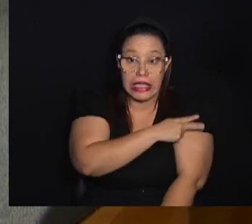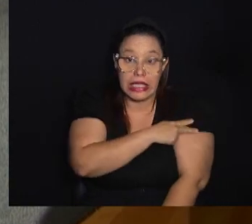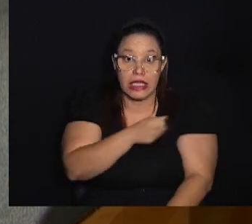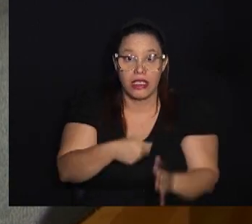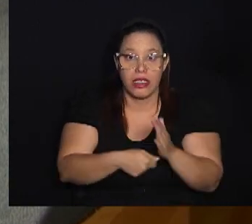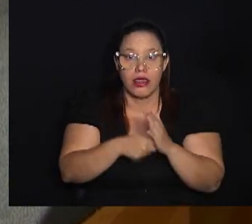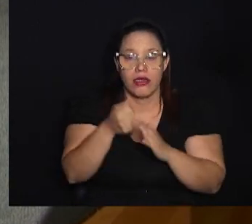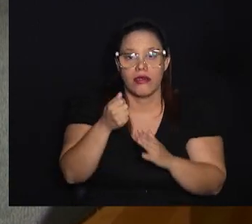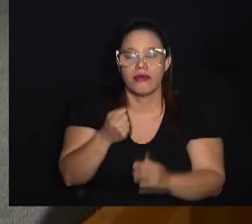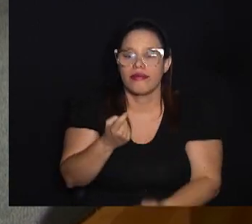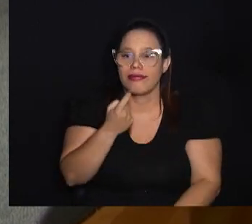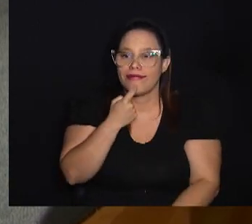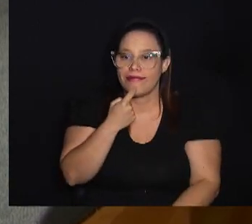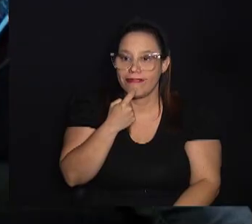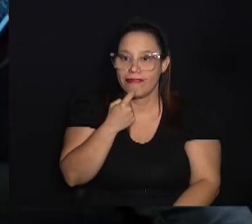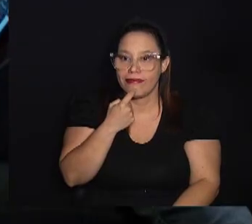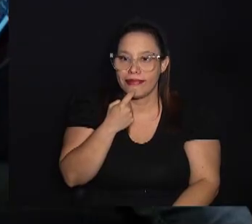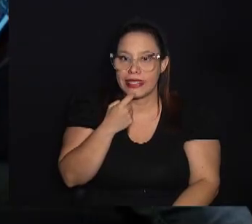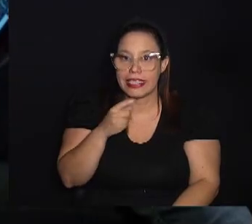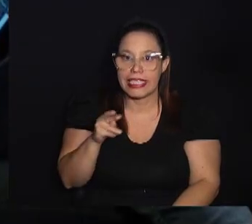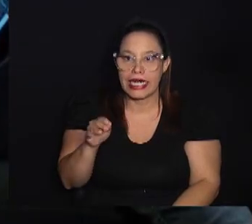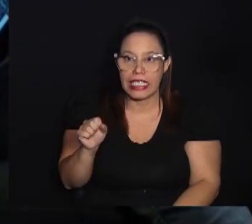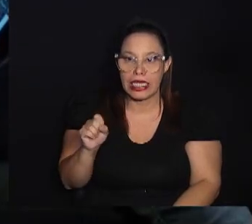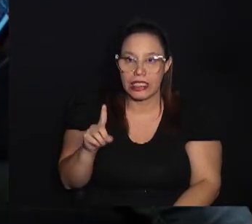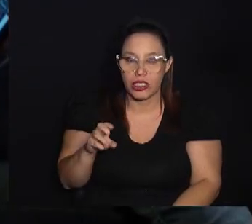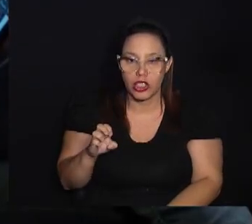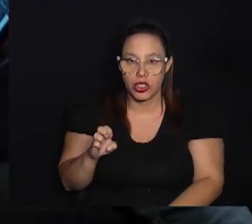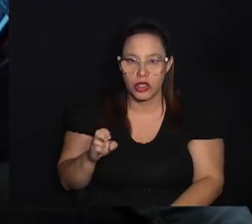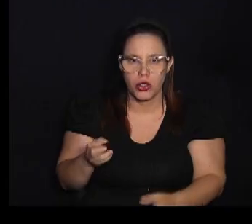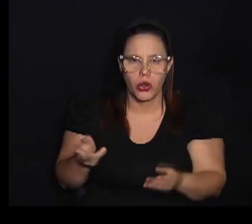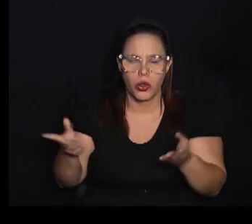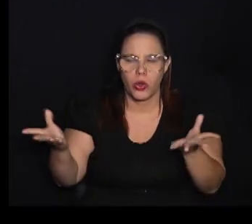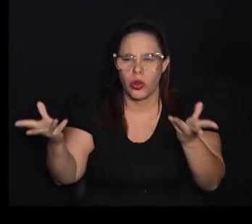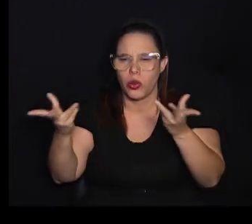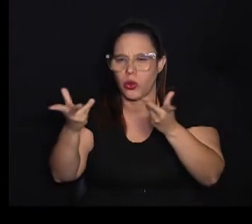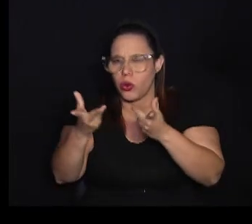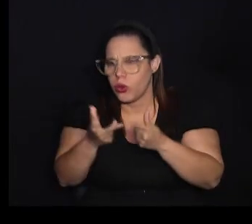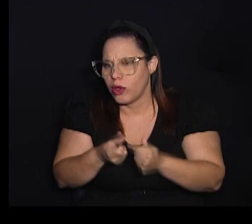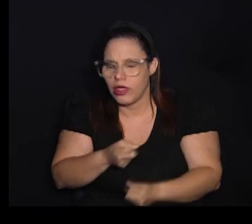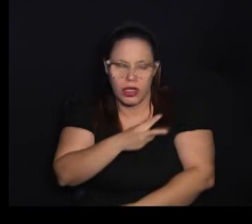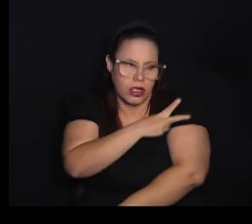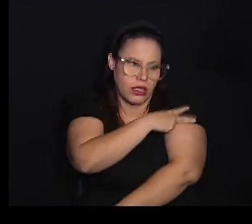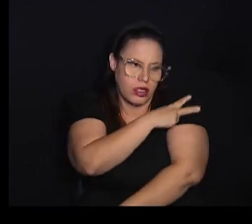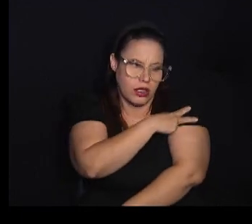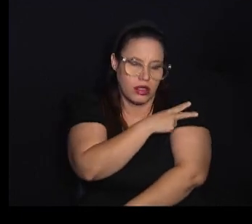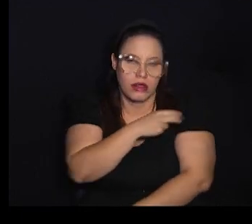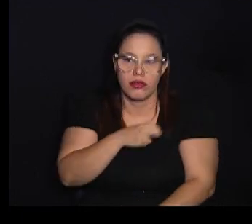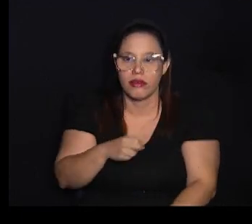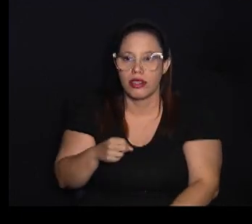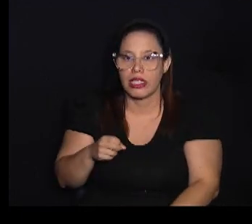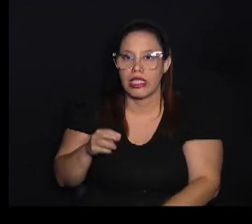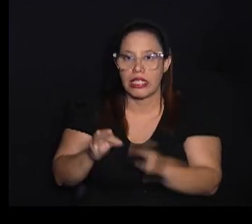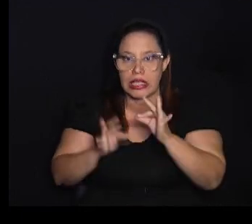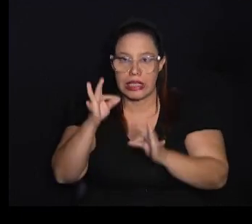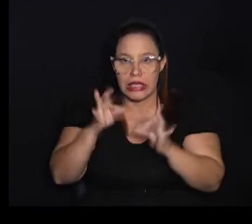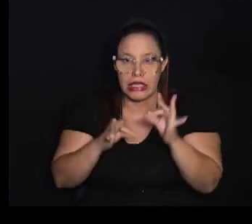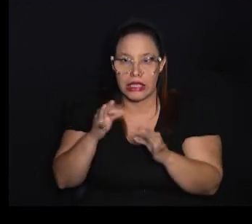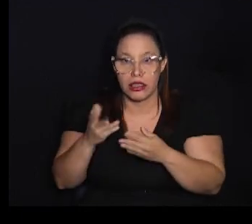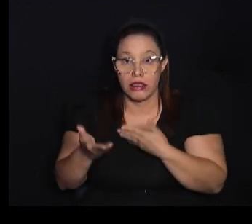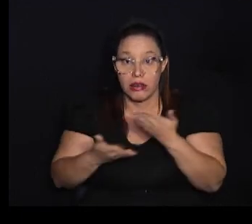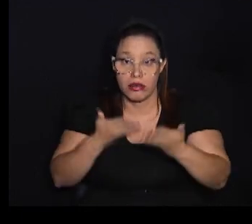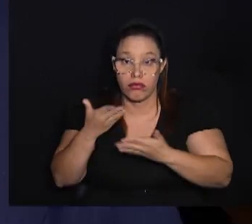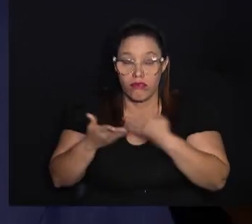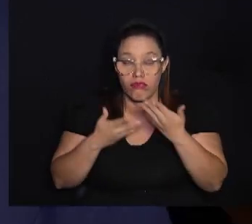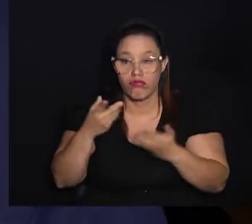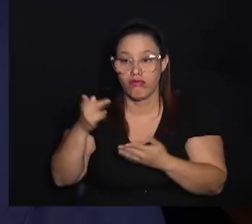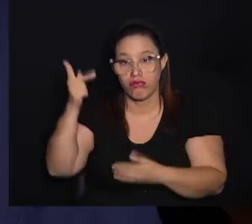que a cidade de Campinas foi sede do evento, que reuniu diversos líderes, servidores, técnicos e dirigentes culturais do estado